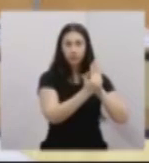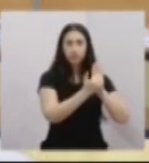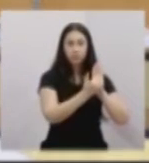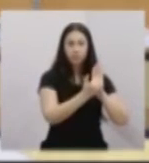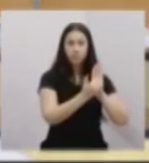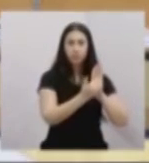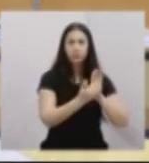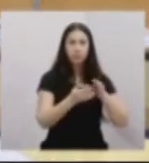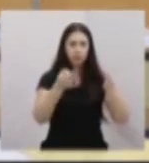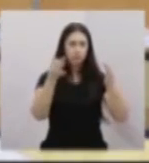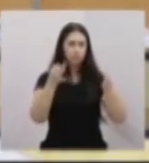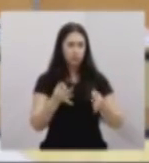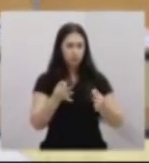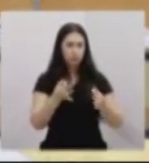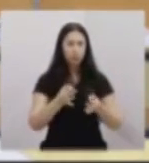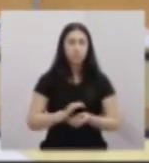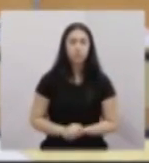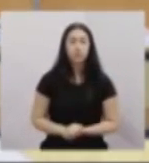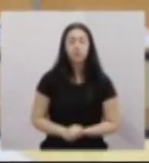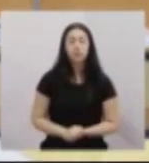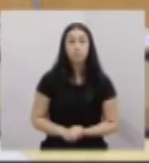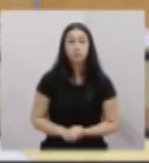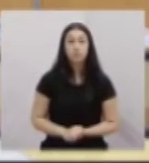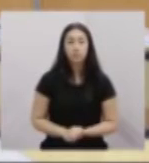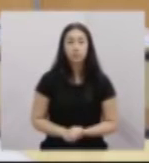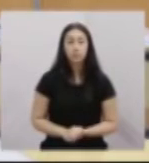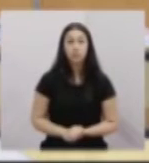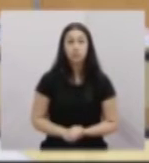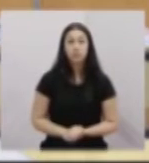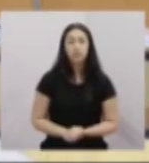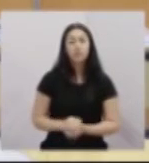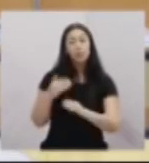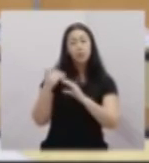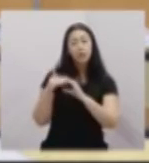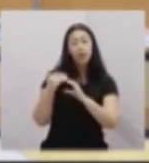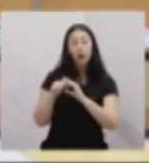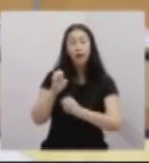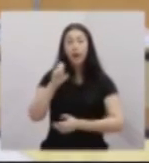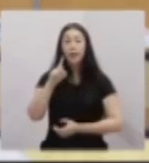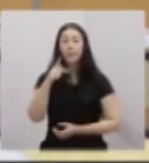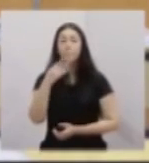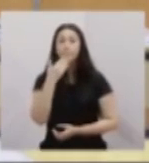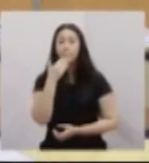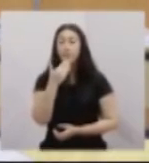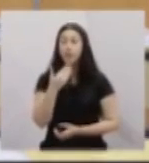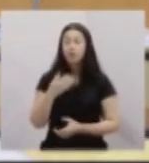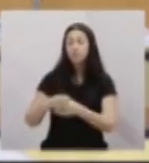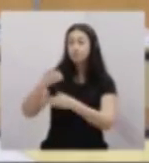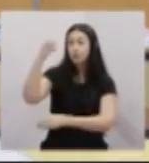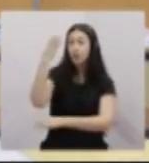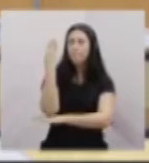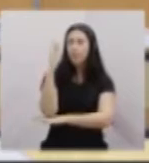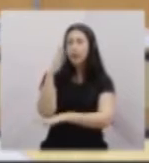plenário, cumpridas as formalidades regimentais, seja oficiado a EDP, solicitando a troca de poste de